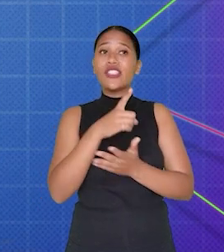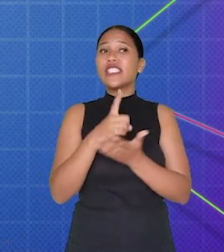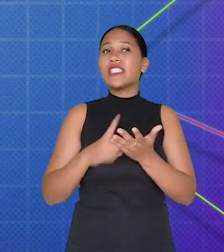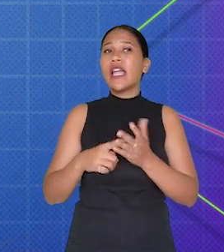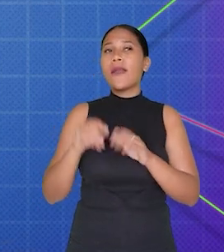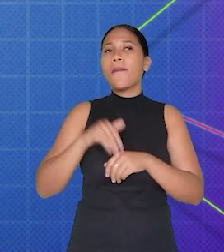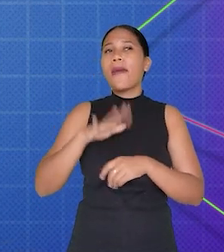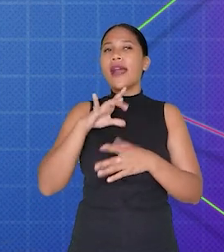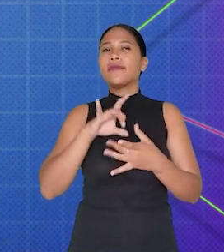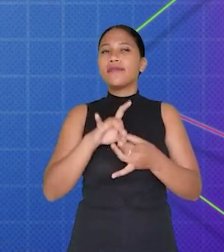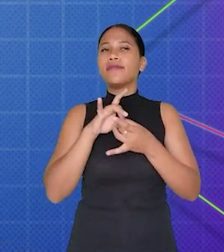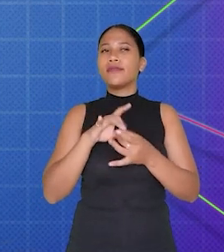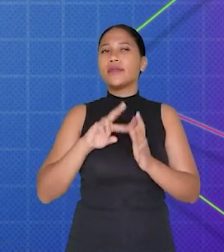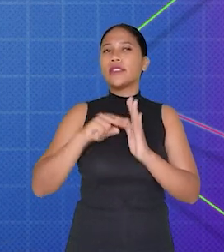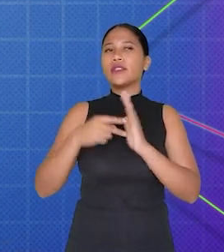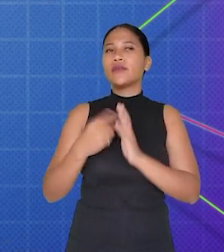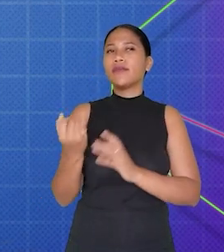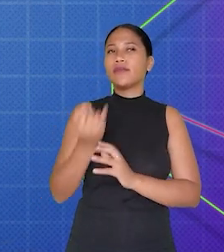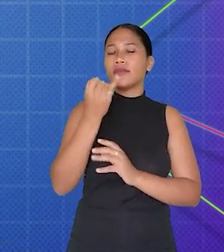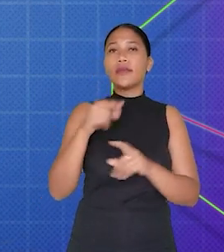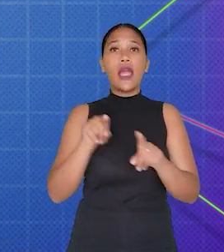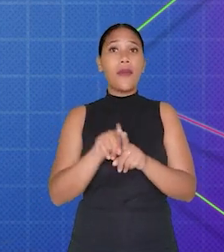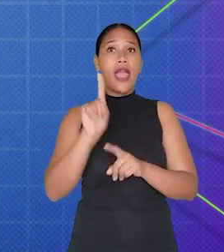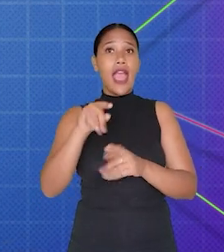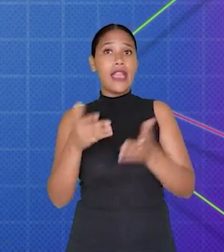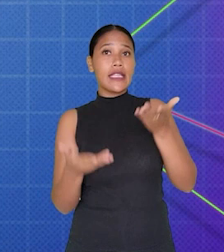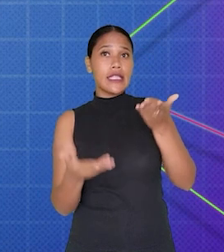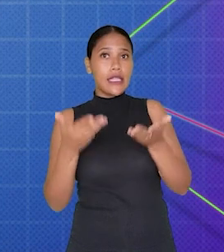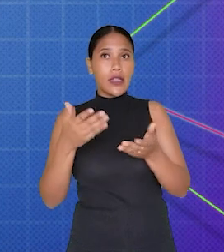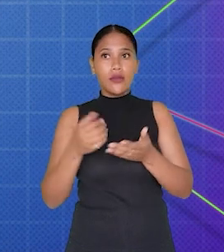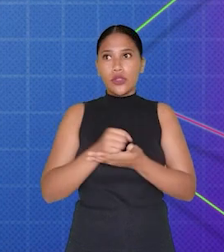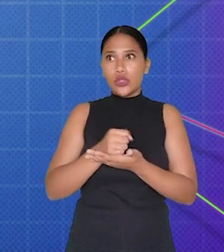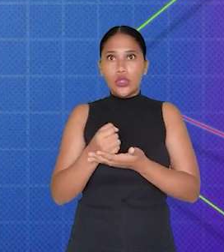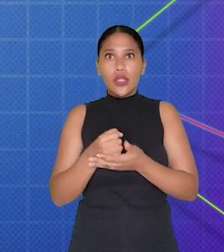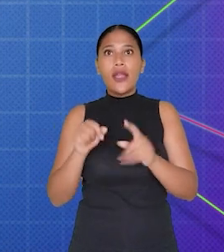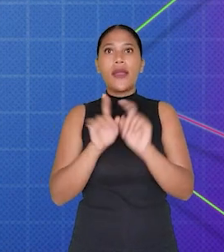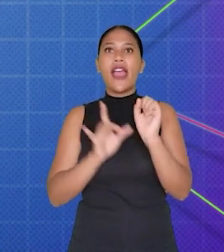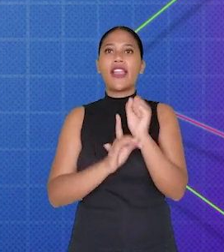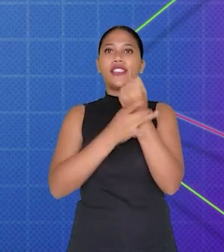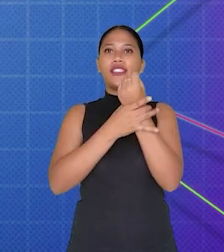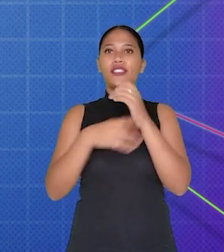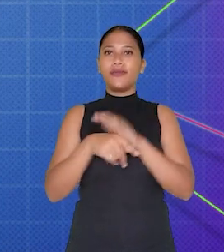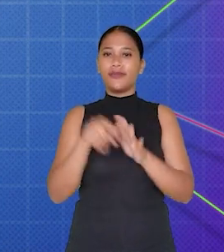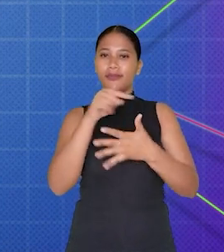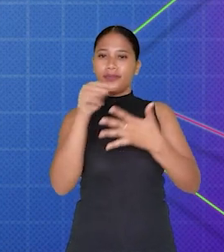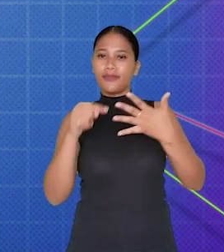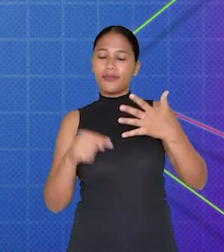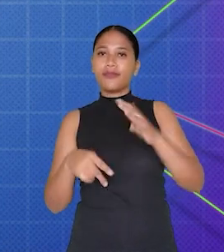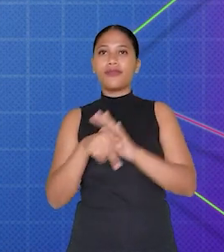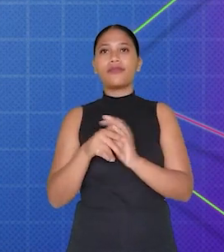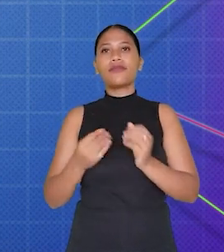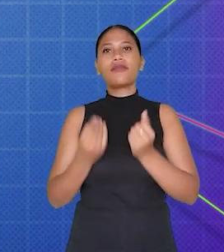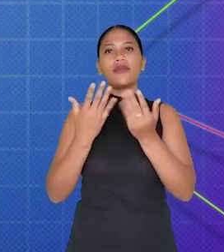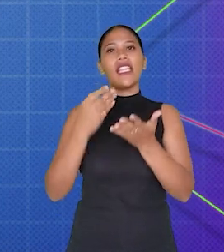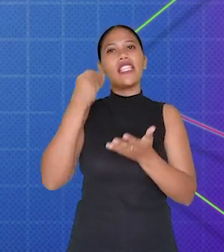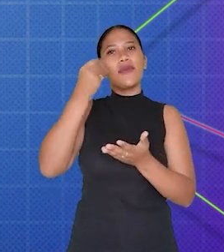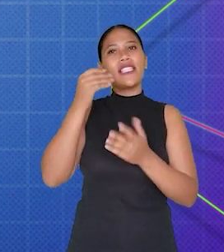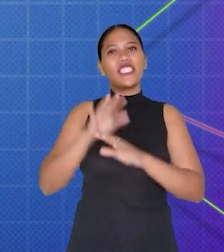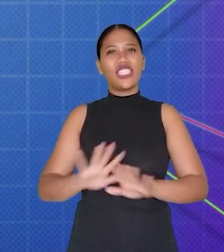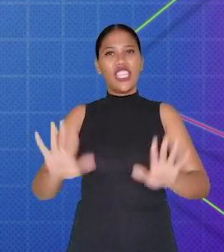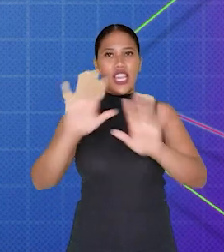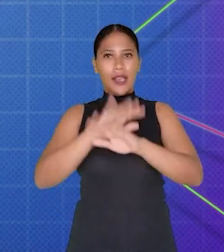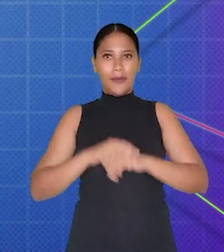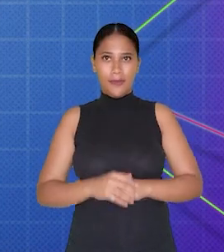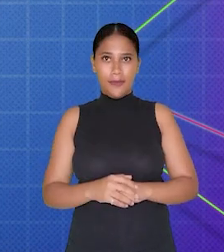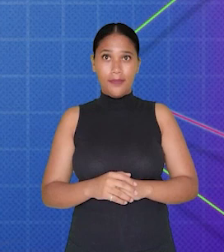pode criar uma experiência de jogo mais envolvente e significativa, bem como equilibrar a jogabilidade e garantir que todos os elementos contribuam para a experiência geral